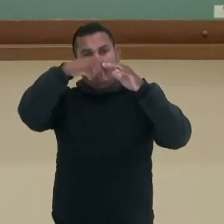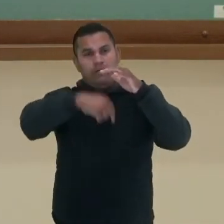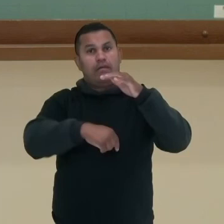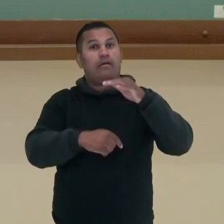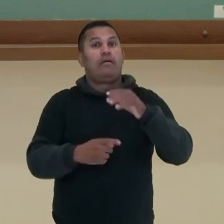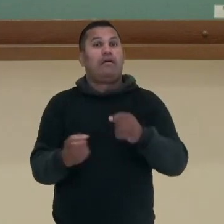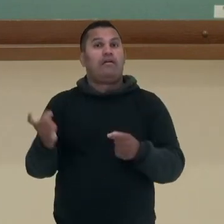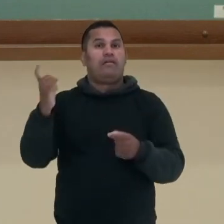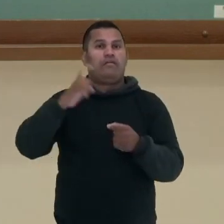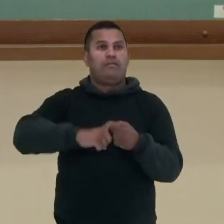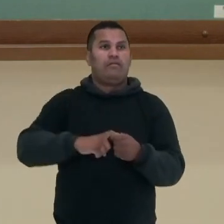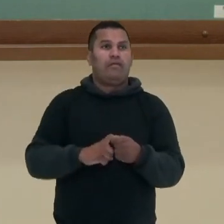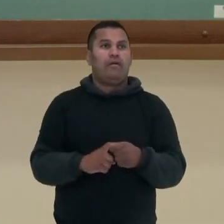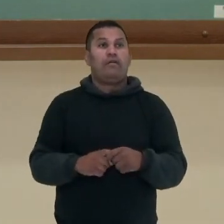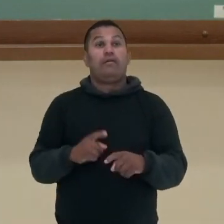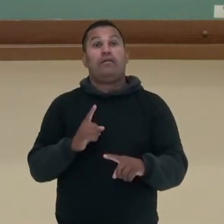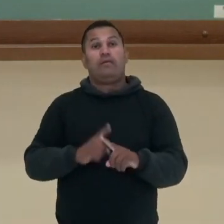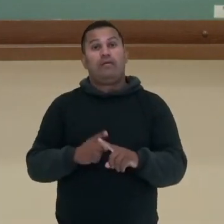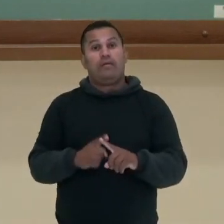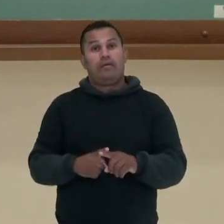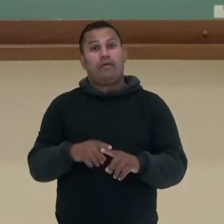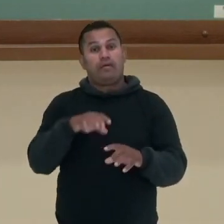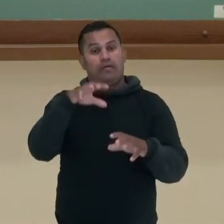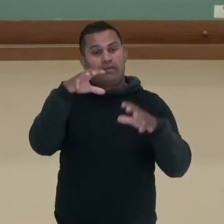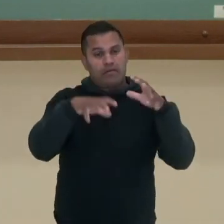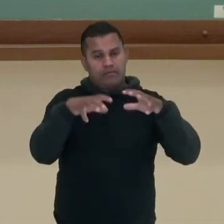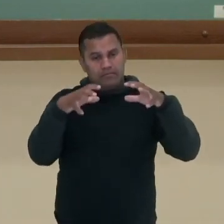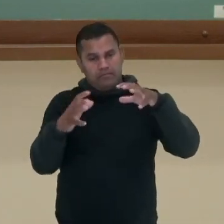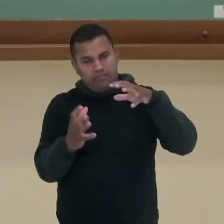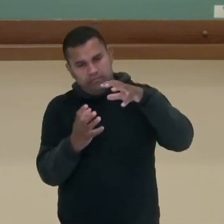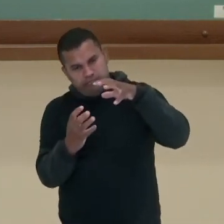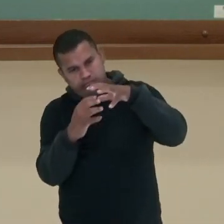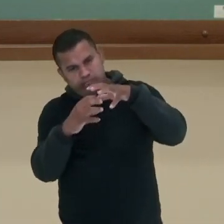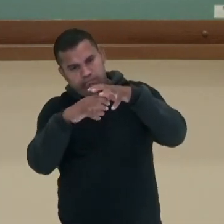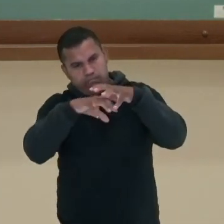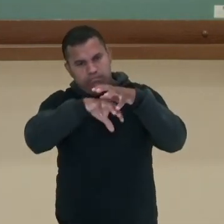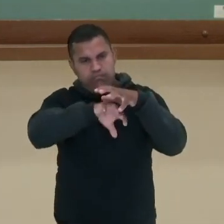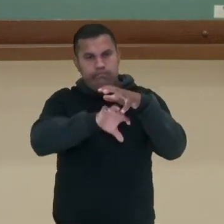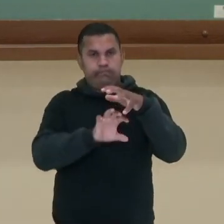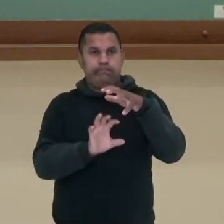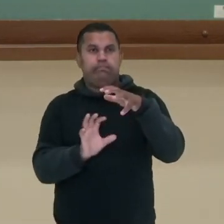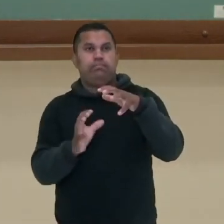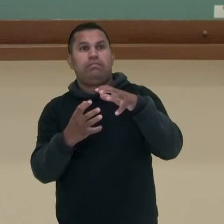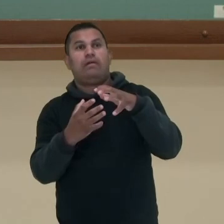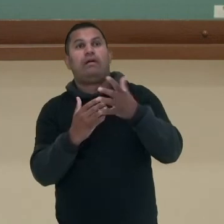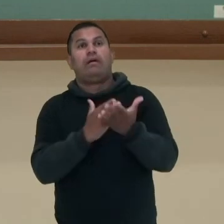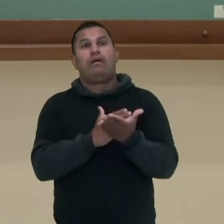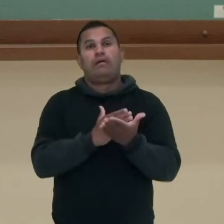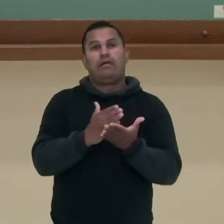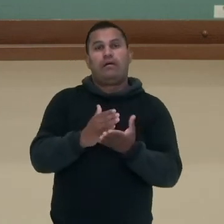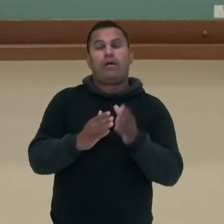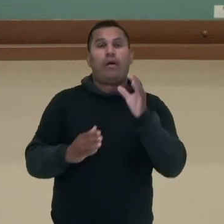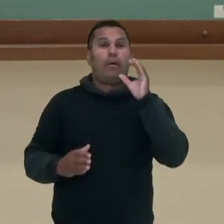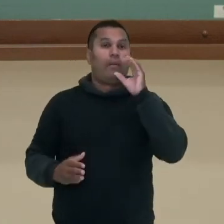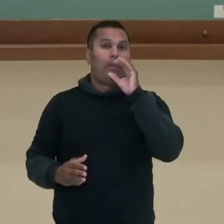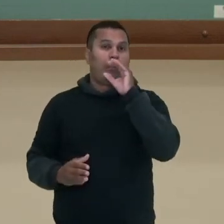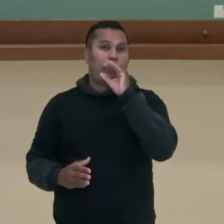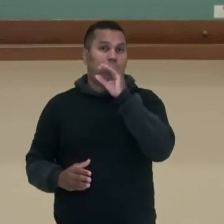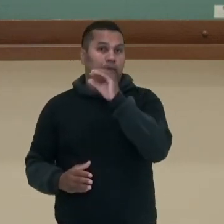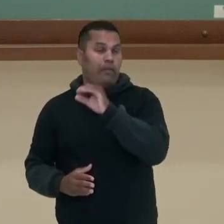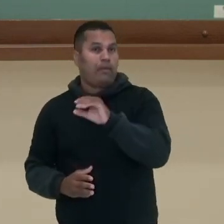ultrapassar essa barreira. E esse calor vai ficando retido na terra, aumentando, então, o efeito estufa, né?